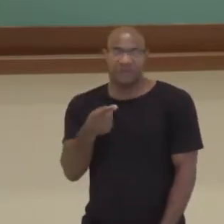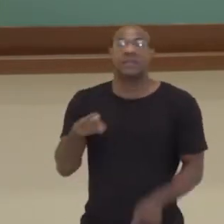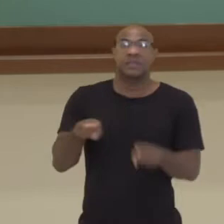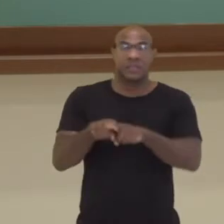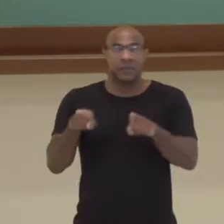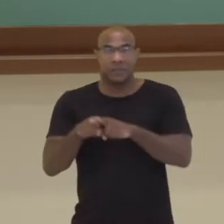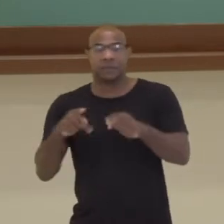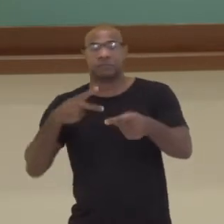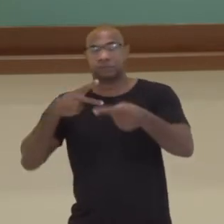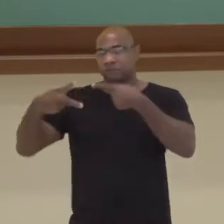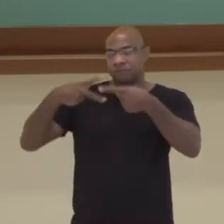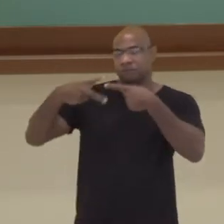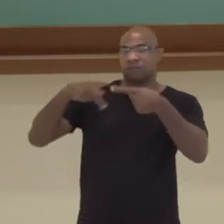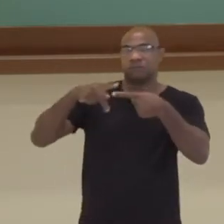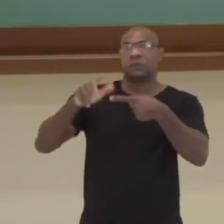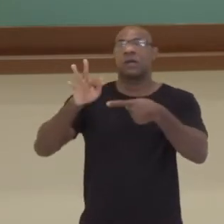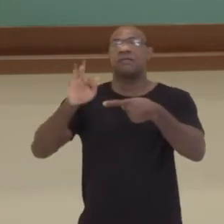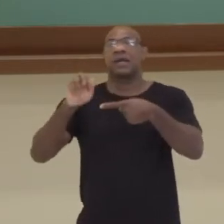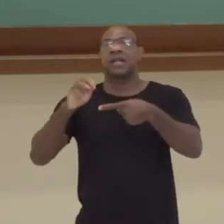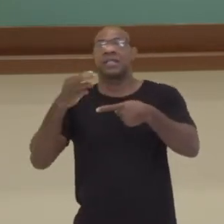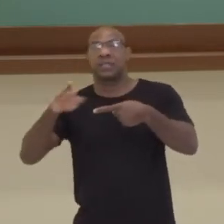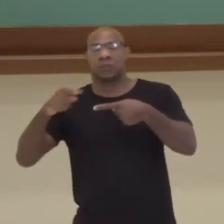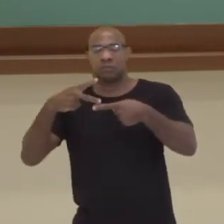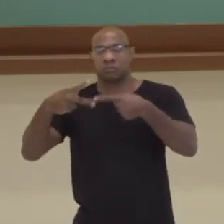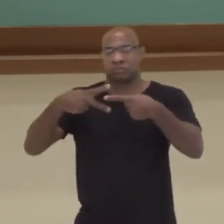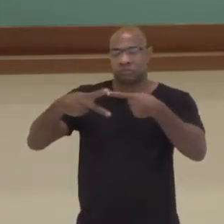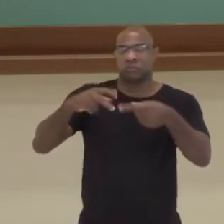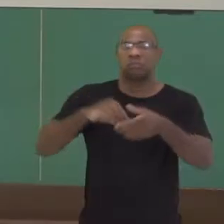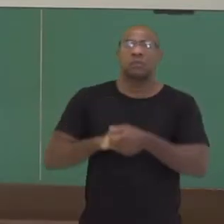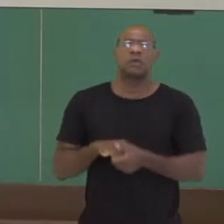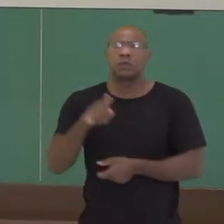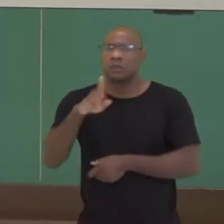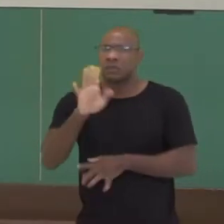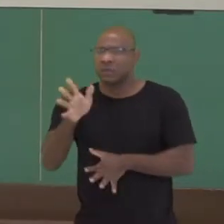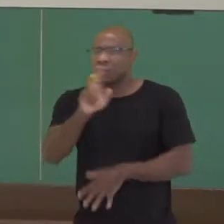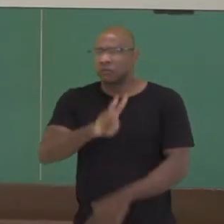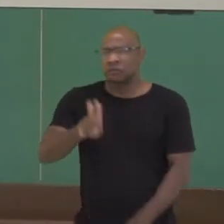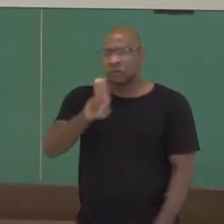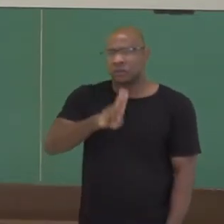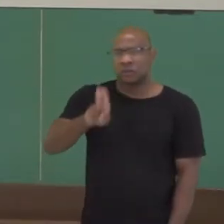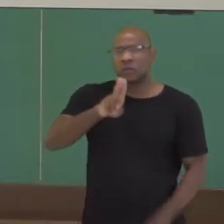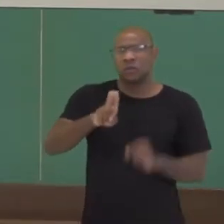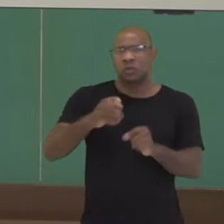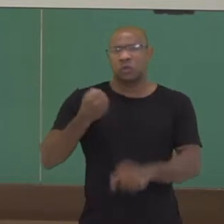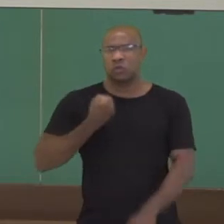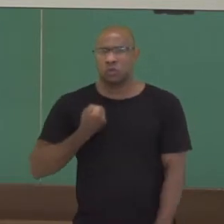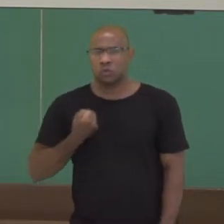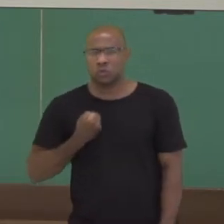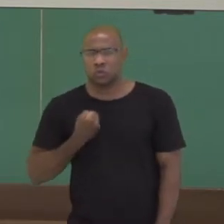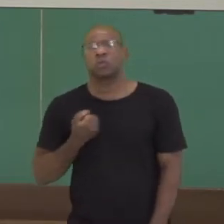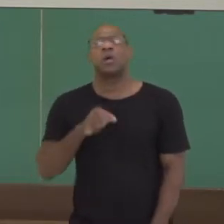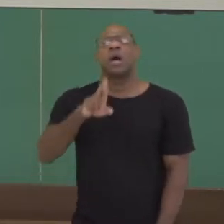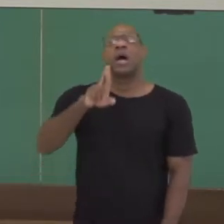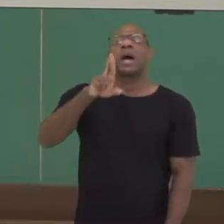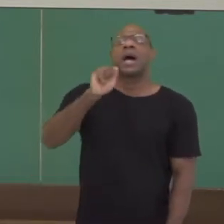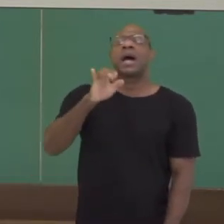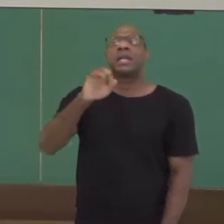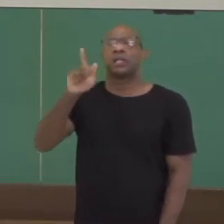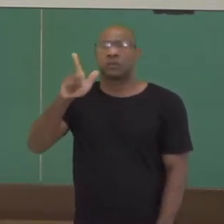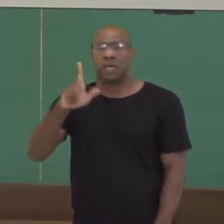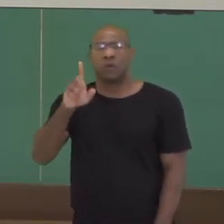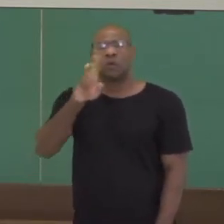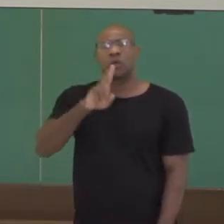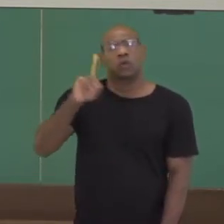forma fracionária. Vocês já utilizaram os números racionais no dia a dia